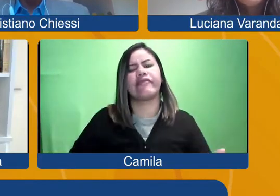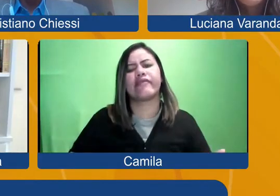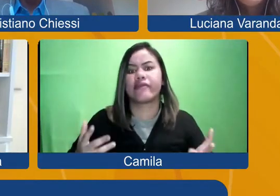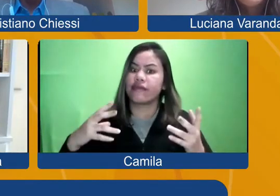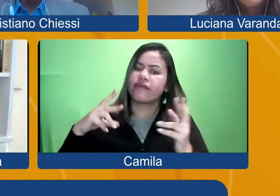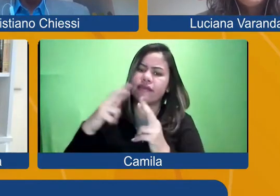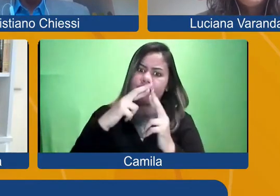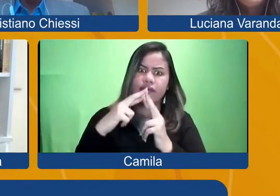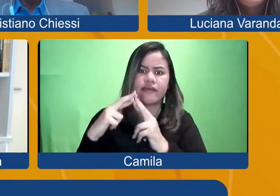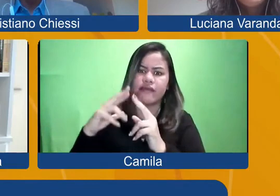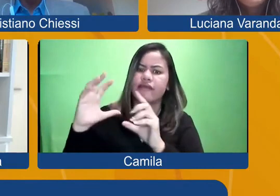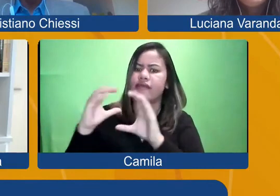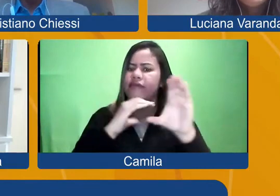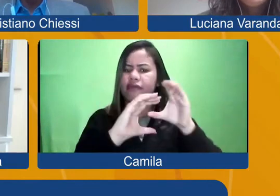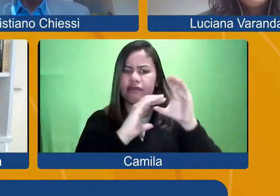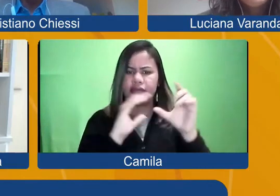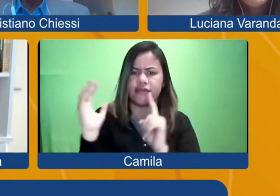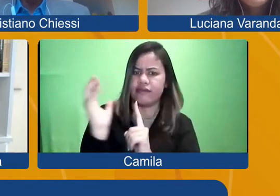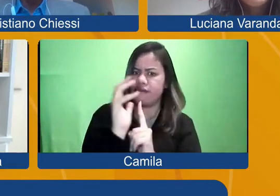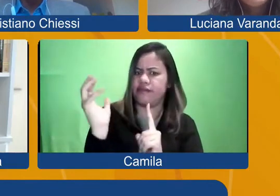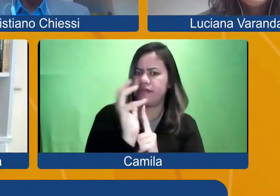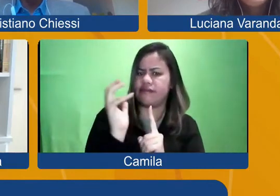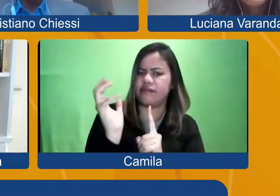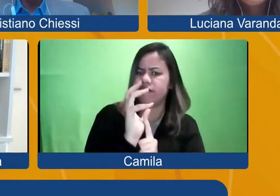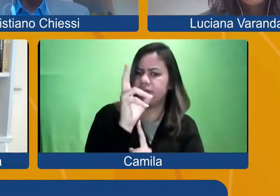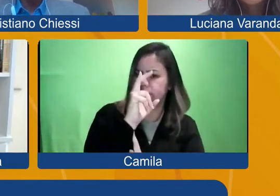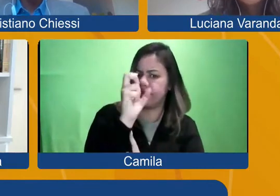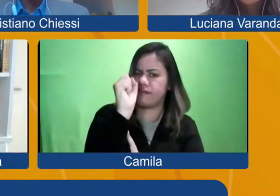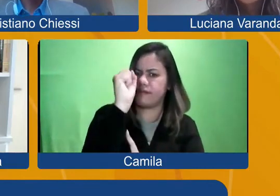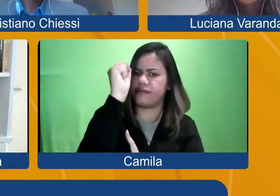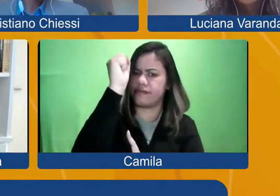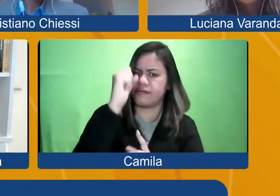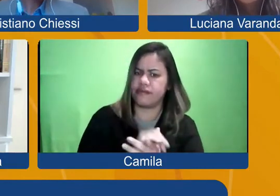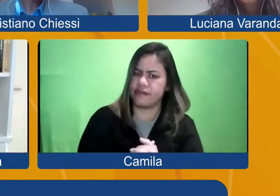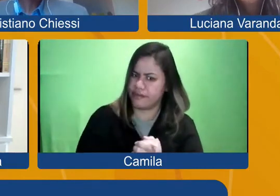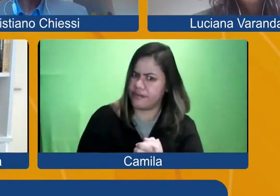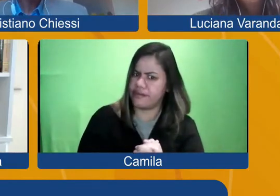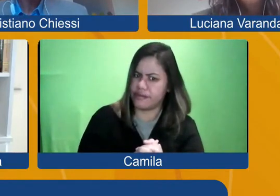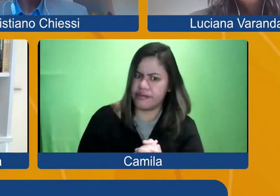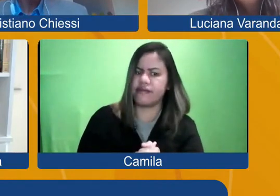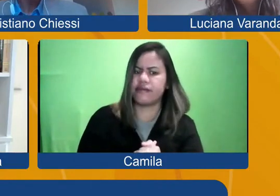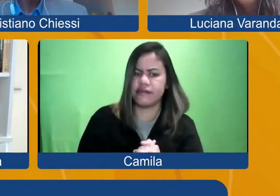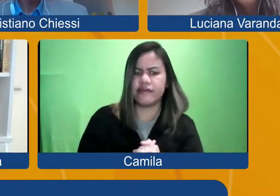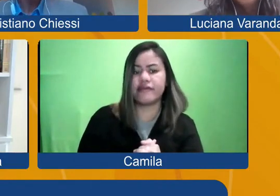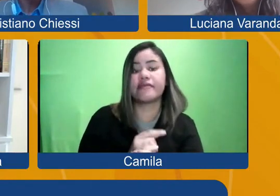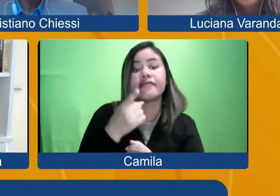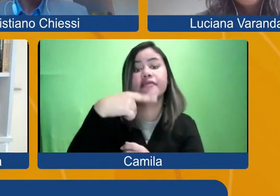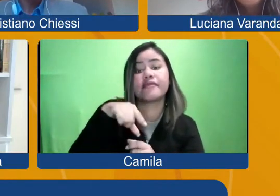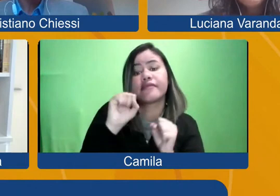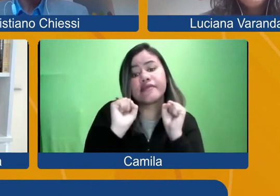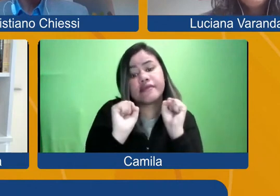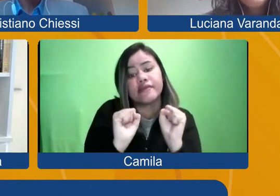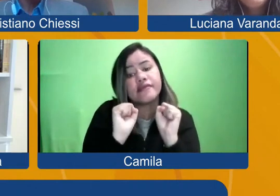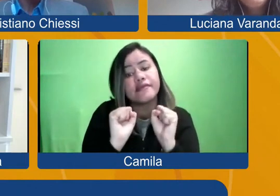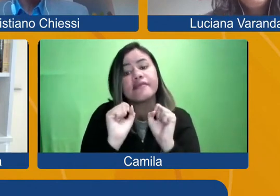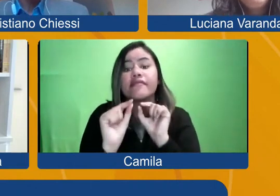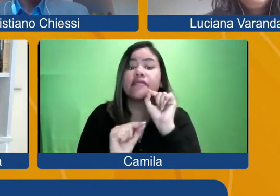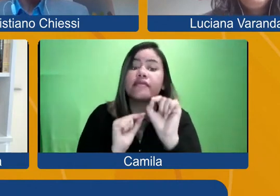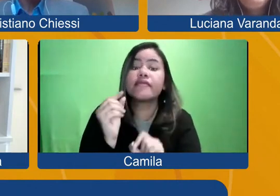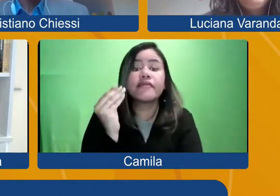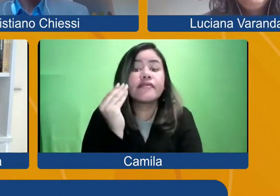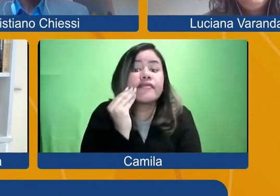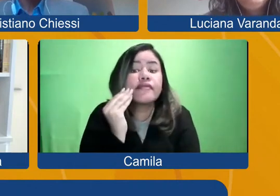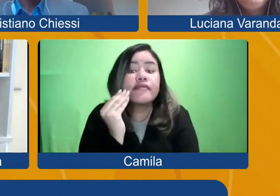bastante forte, né, eles são instrumentalizados para isso. O que a gente pode fazer é tentar